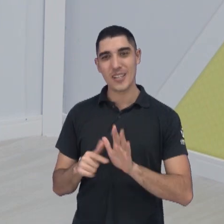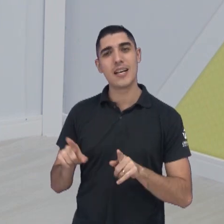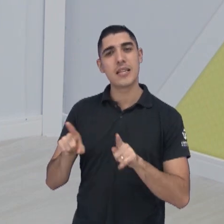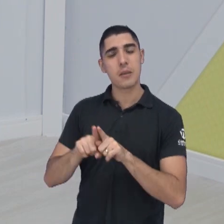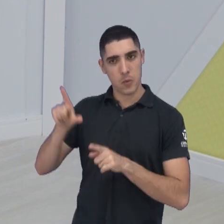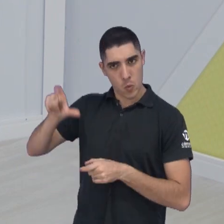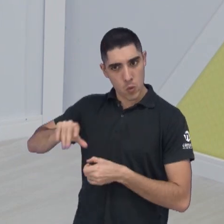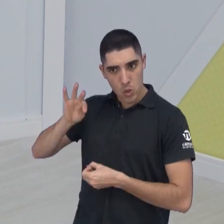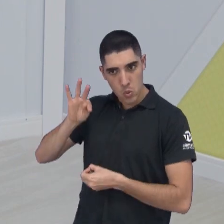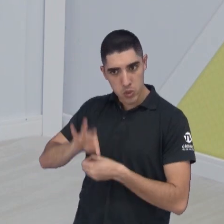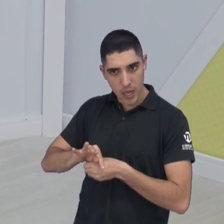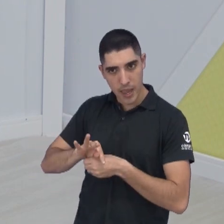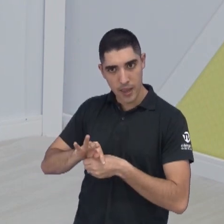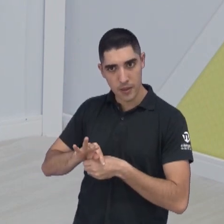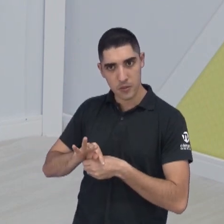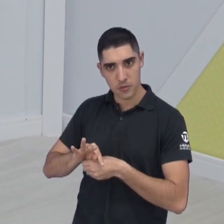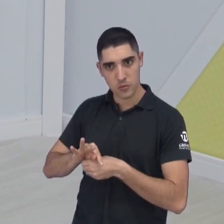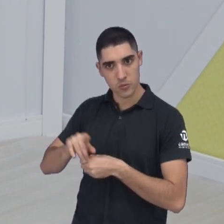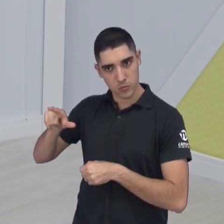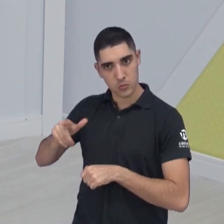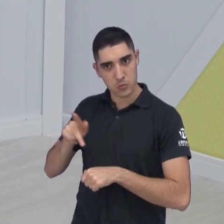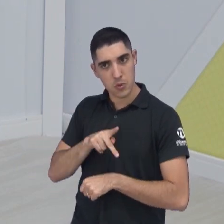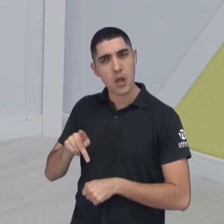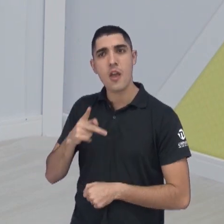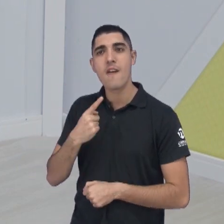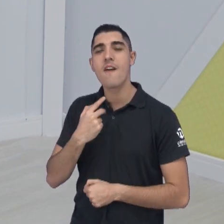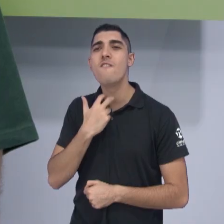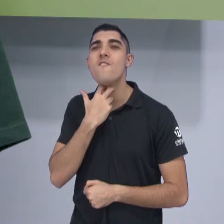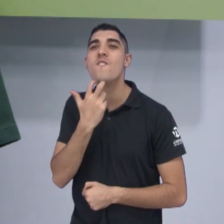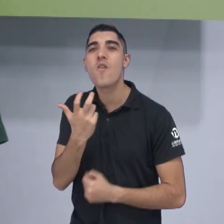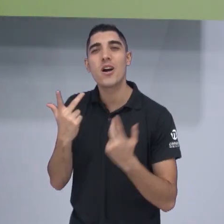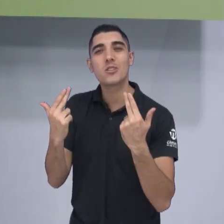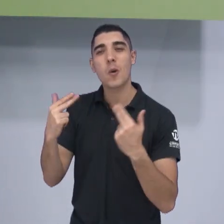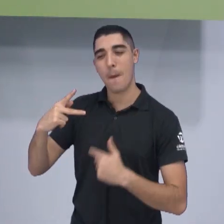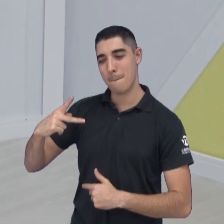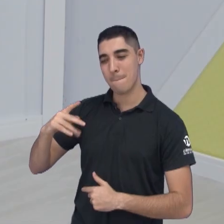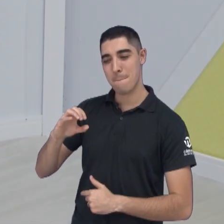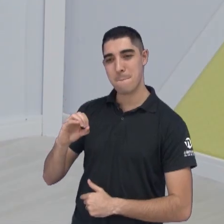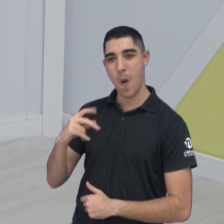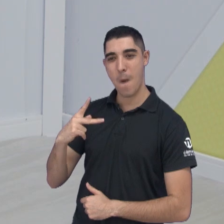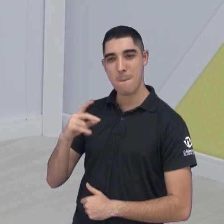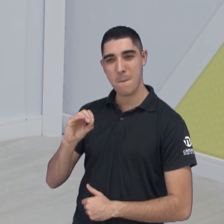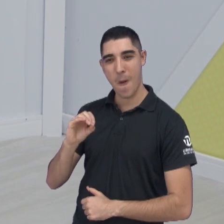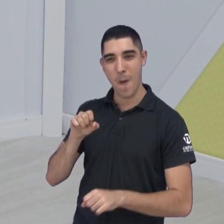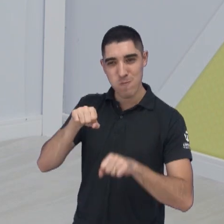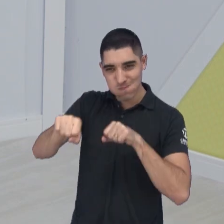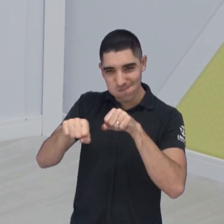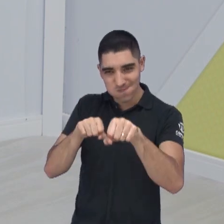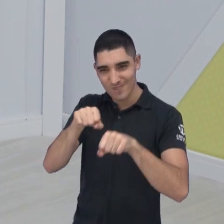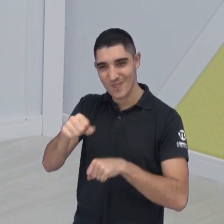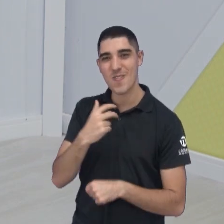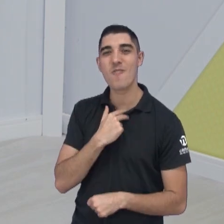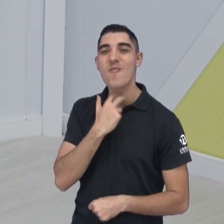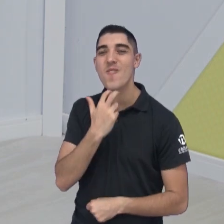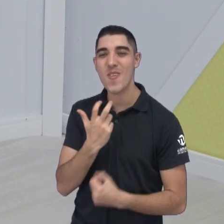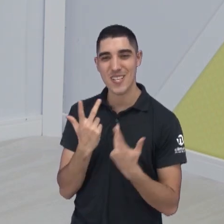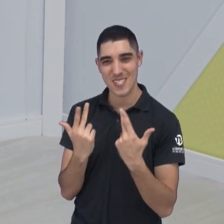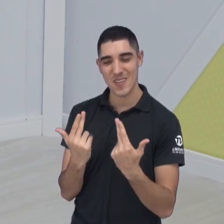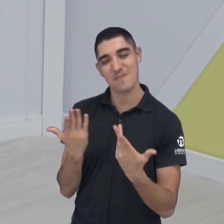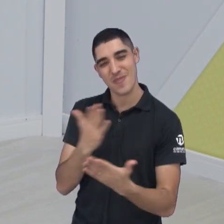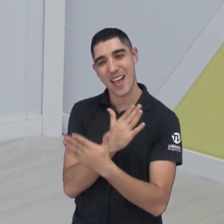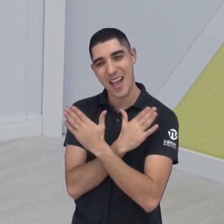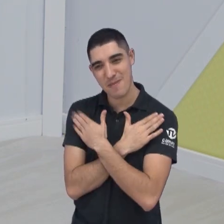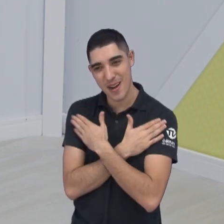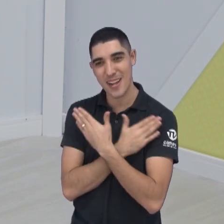treinador do Gabriel tem a voz do Popó, né? Tem a voz do Popó. Primeiro ronde, segundo ronde. Um abraço pro